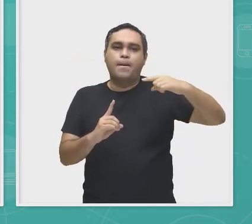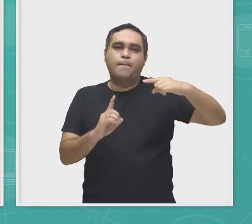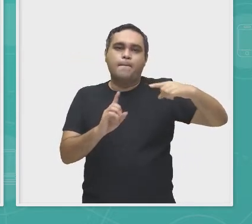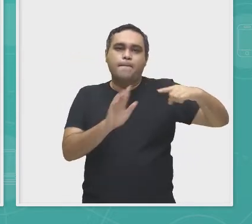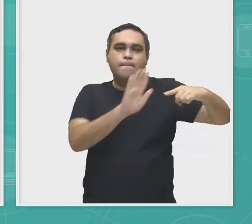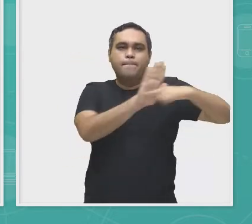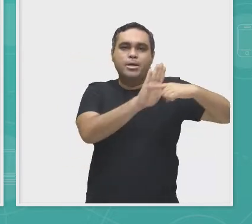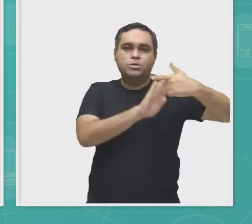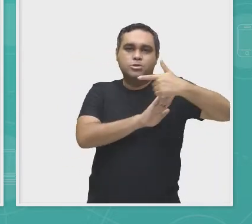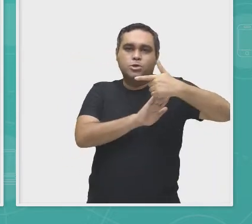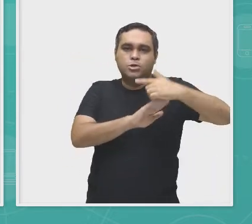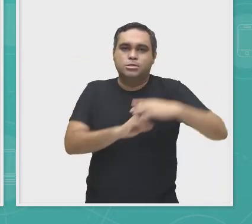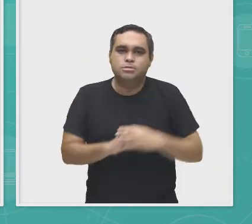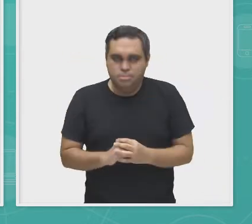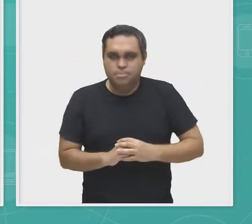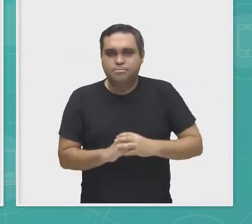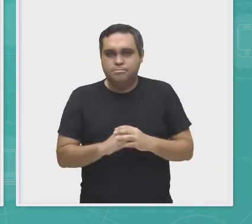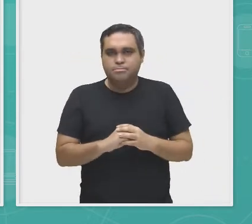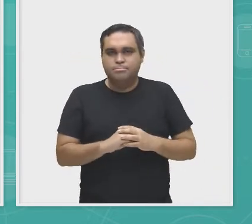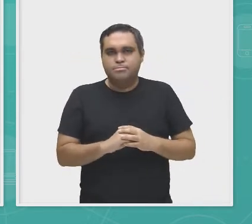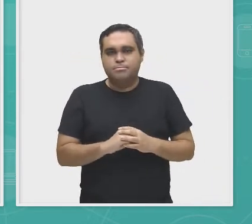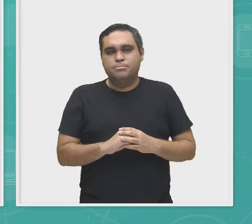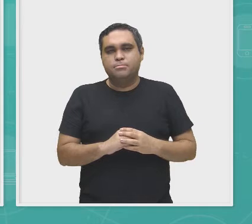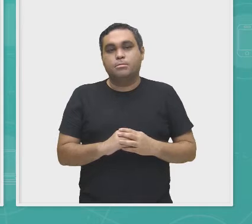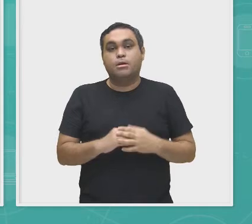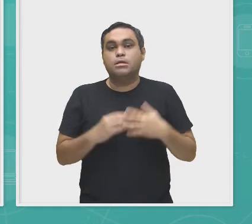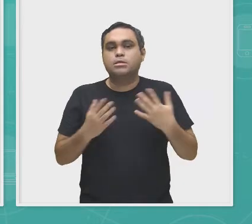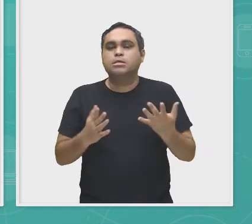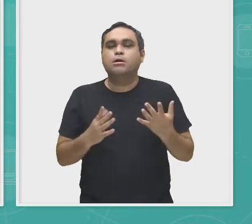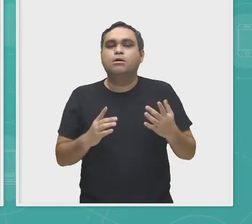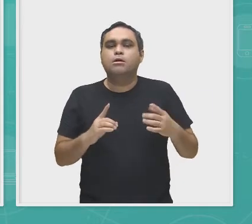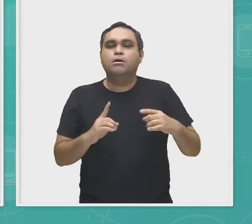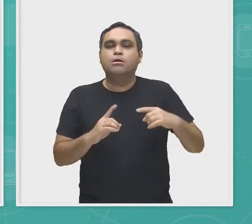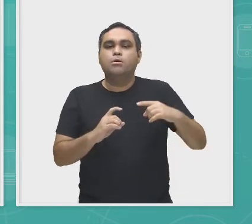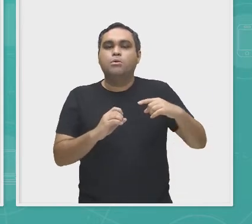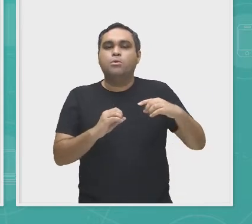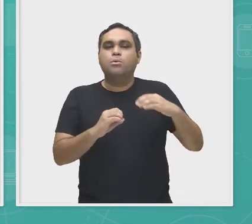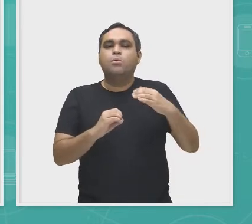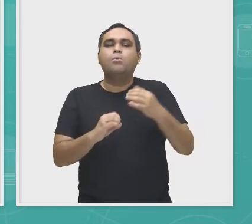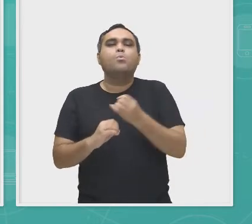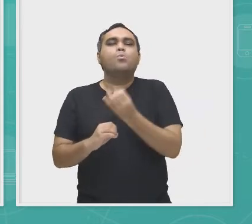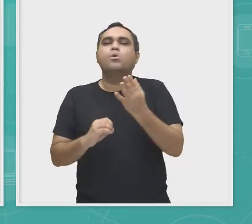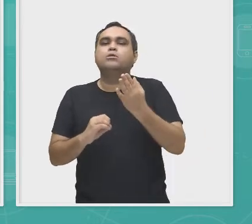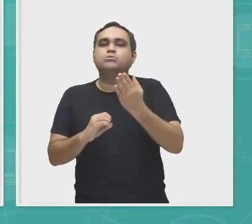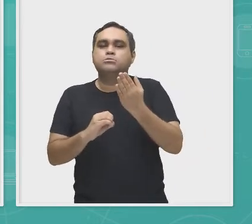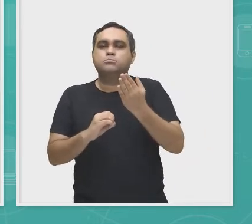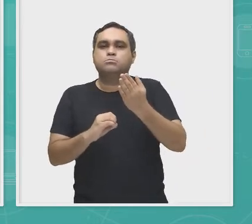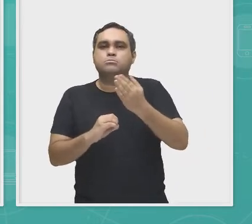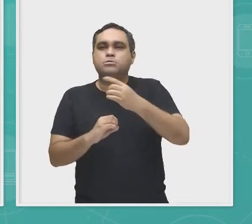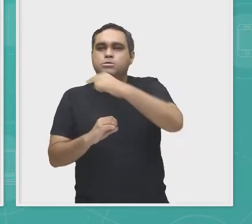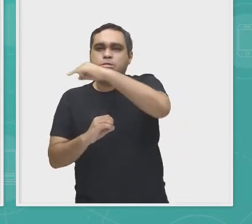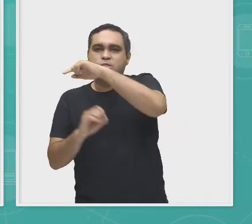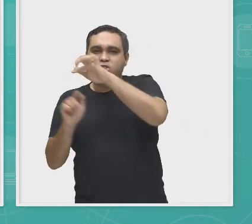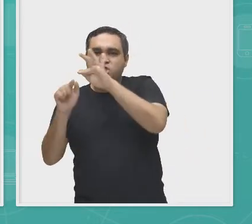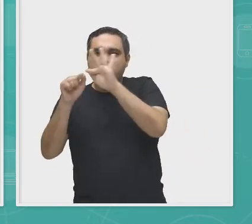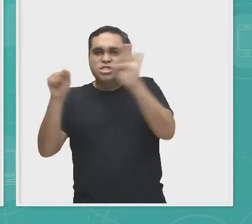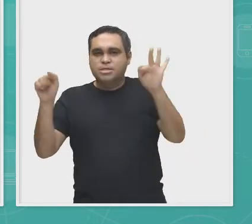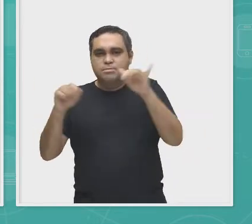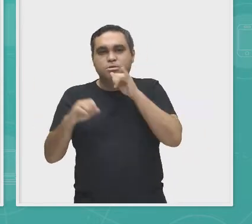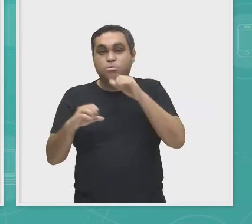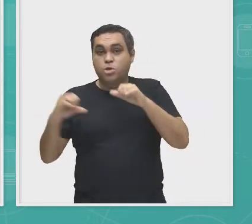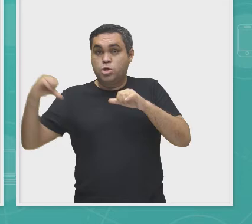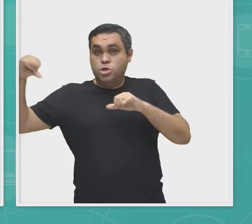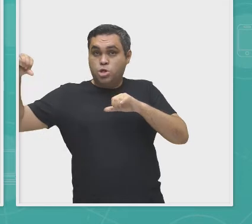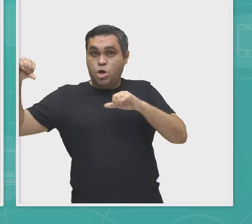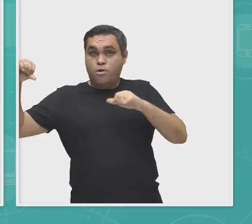quantos graus, né, houve de variação na queda da temperatura aqui. É essa distância aqui, ó, que tem